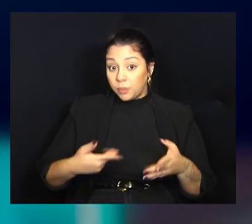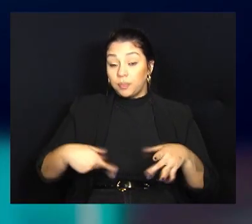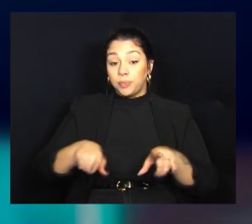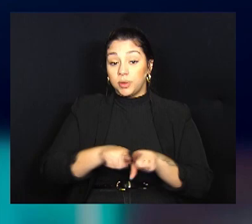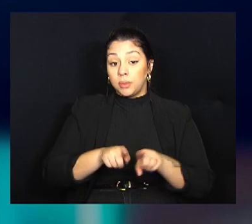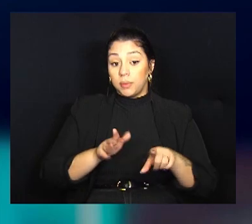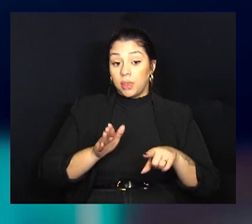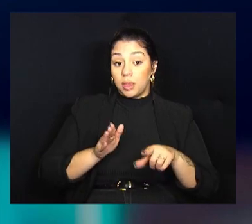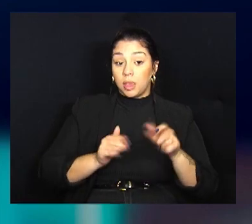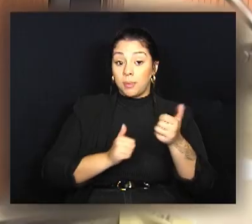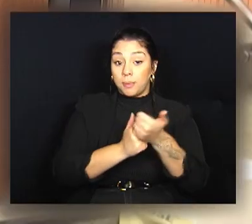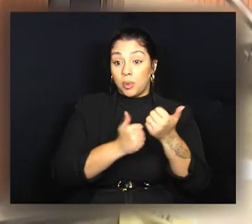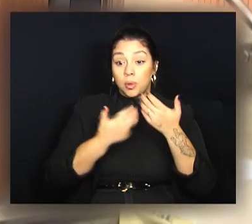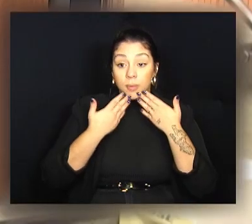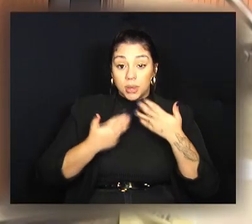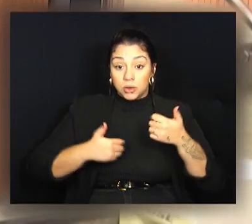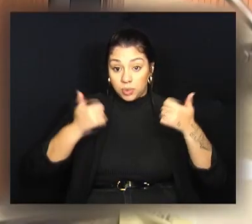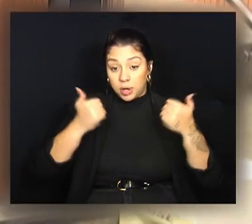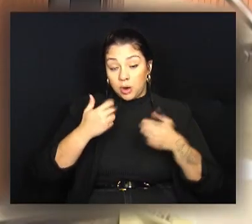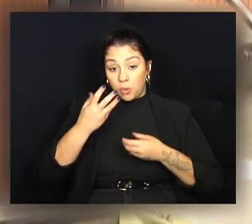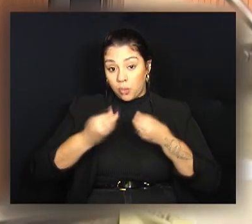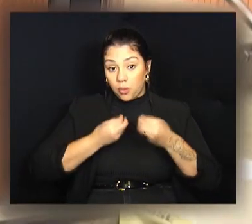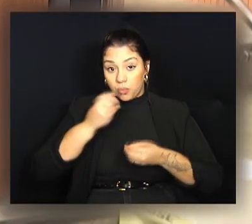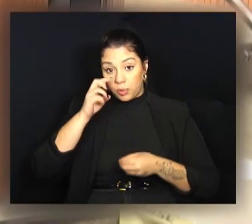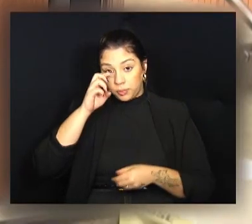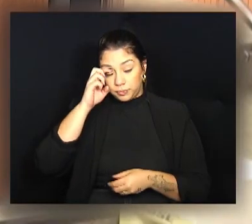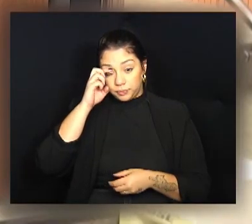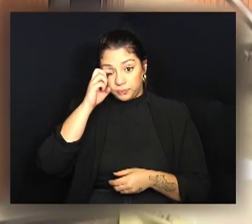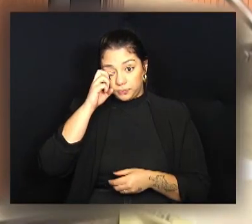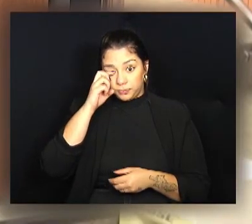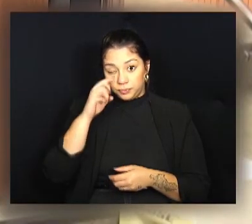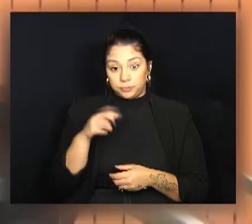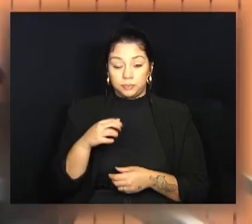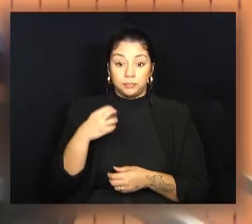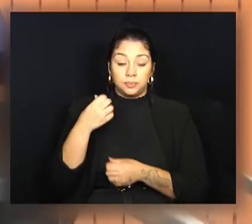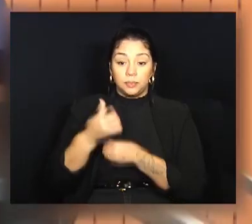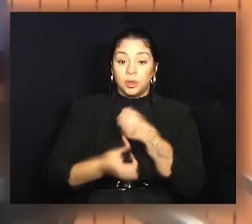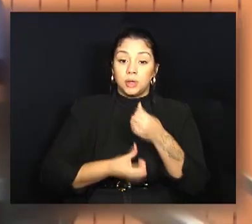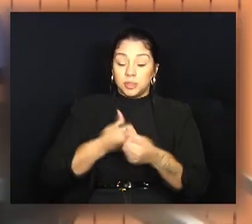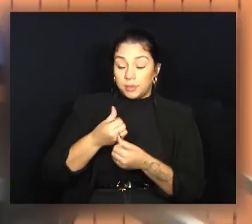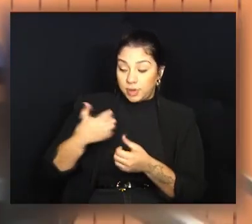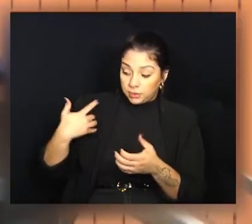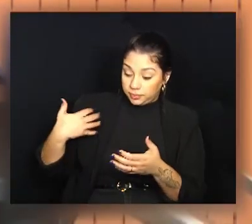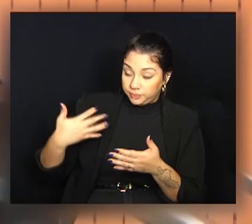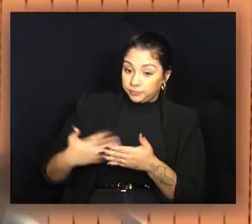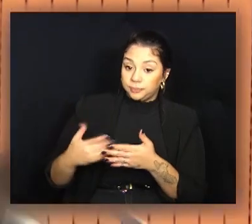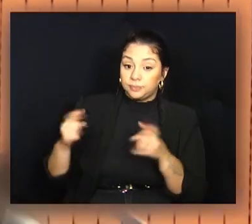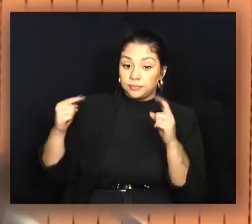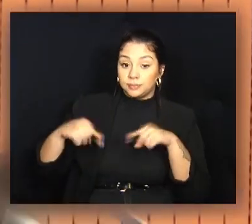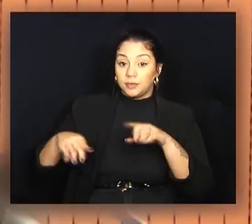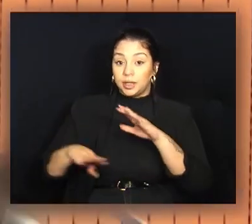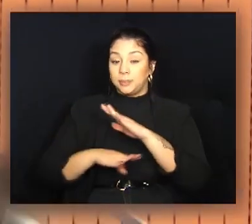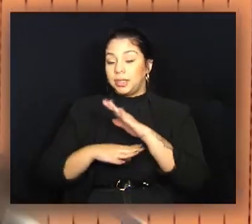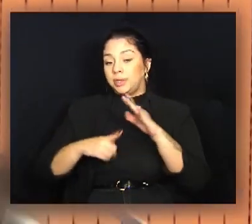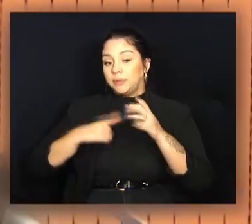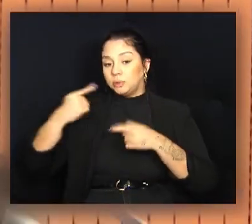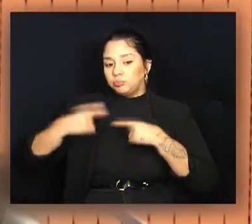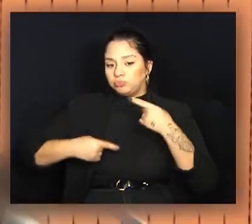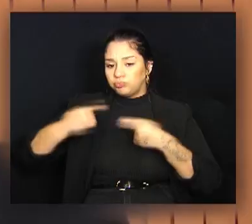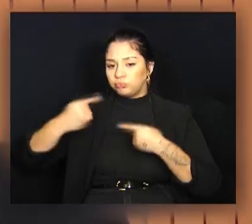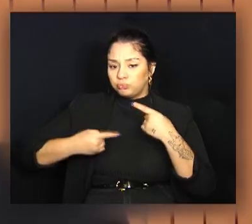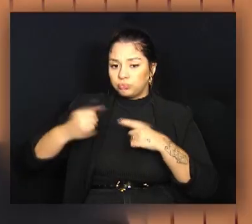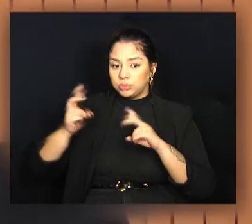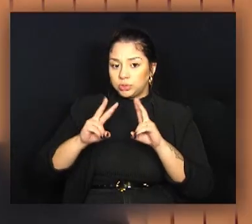auxiliem no seu aprimoramento. Ao longo desse semestre, a comissão trouxe para a Câmara Municipal a discussão